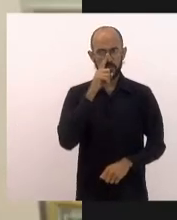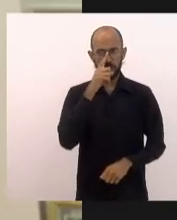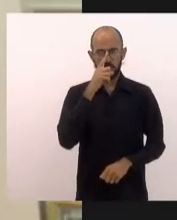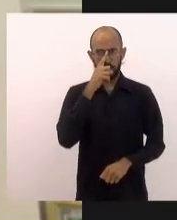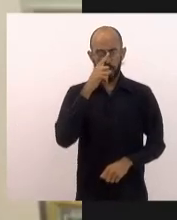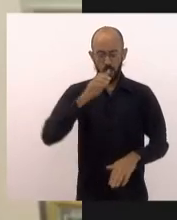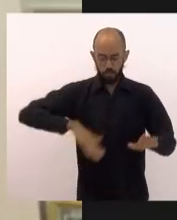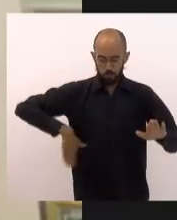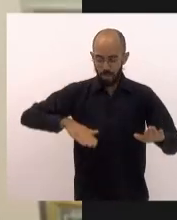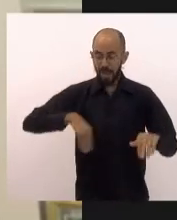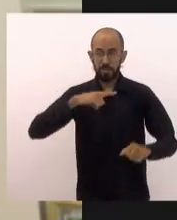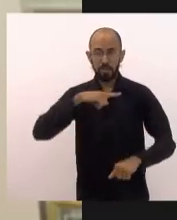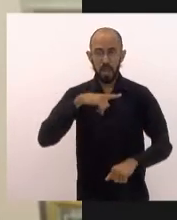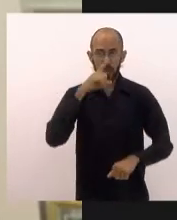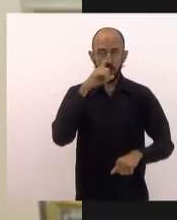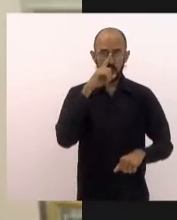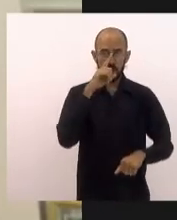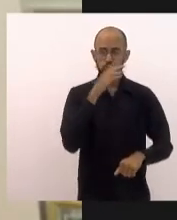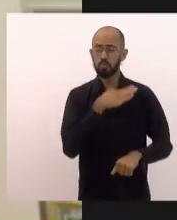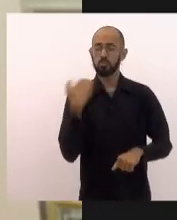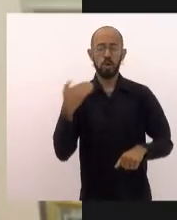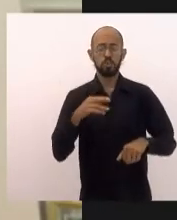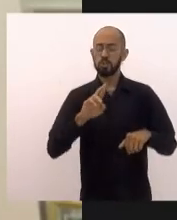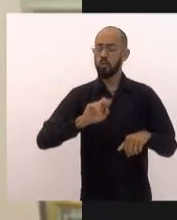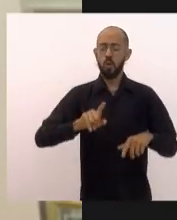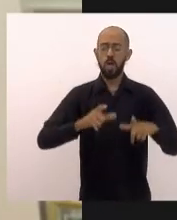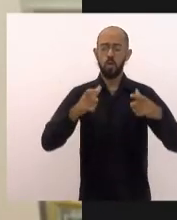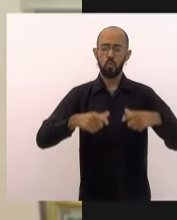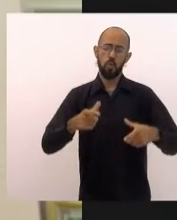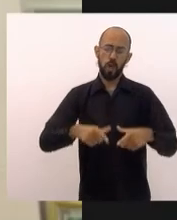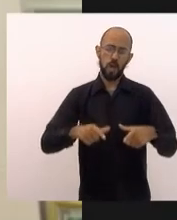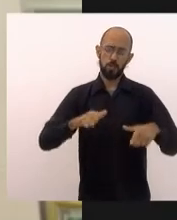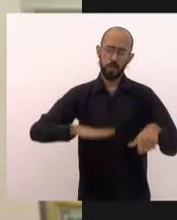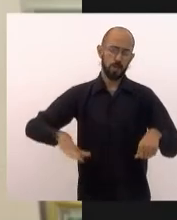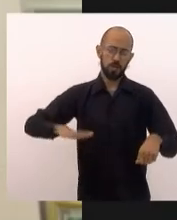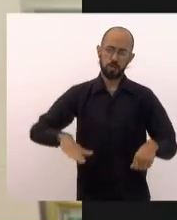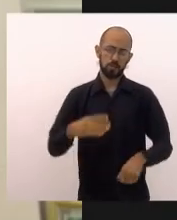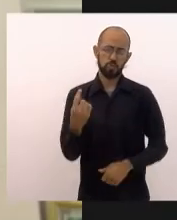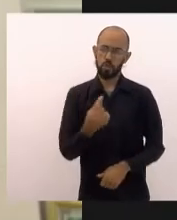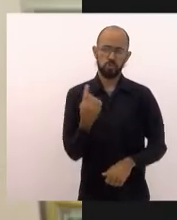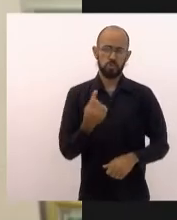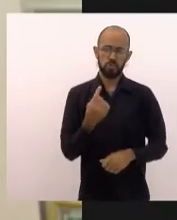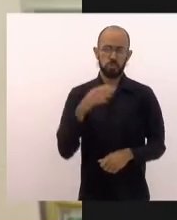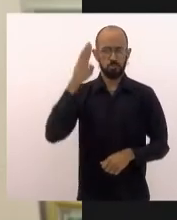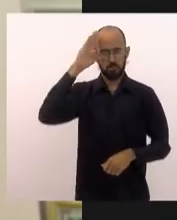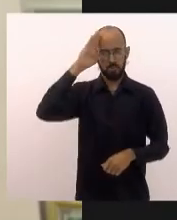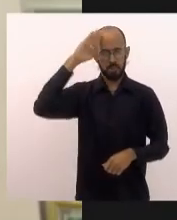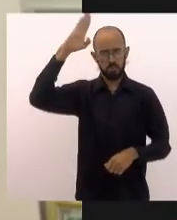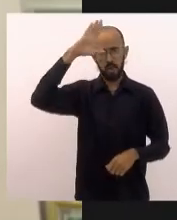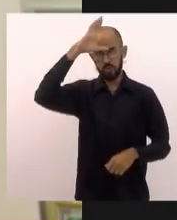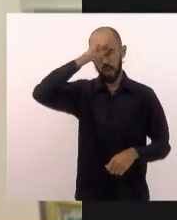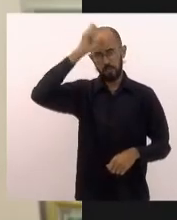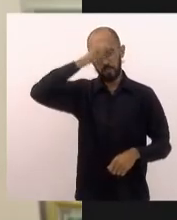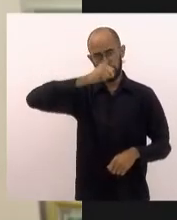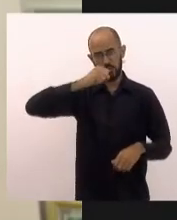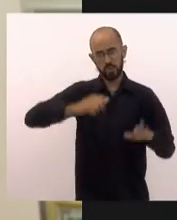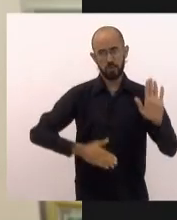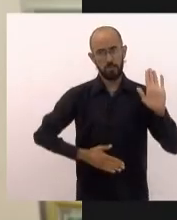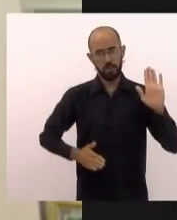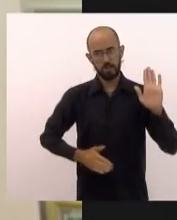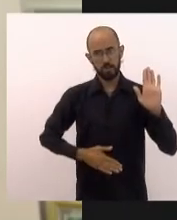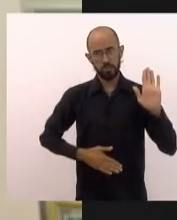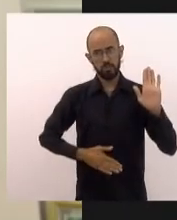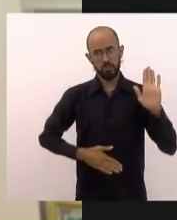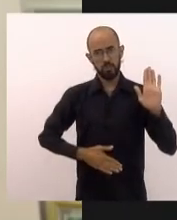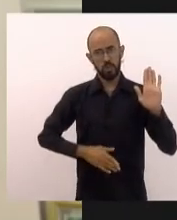mar, risco de morte. Não é um ambiente para criança, principalmente para criança aprendiz de bandido, ir para a praia